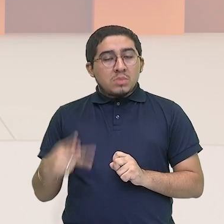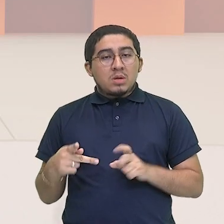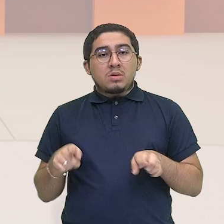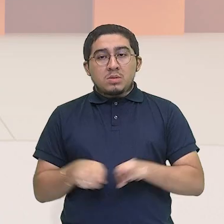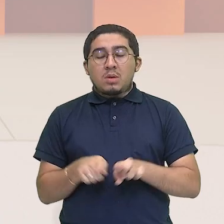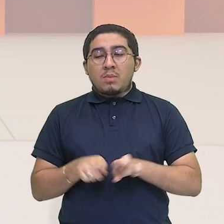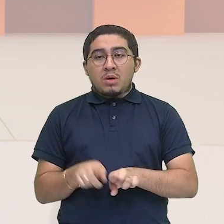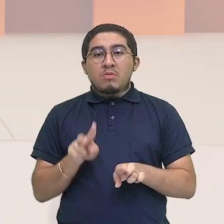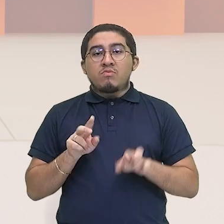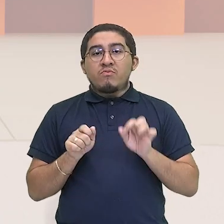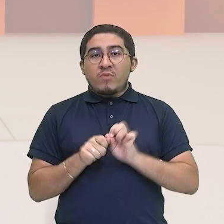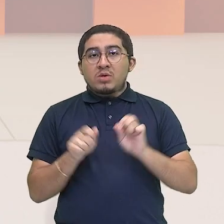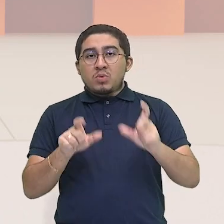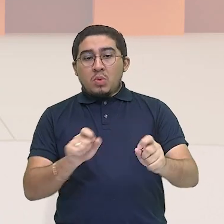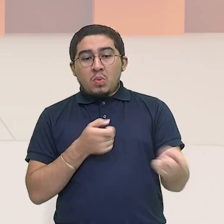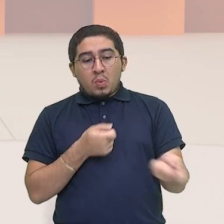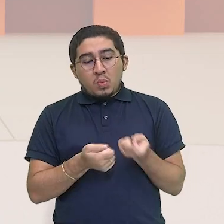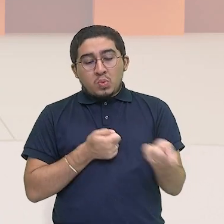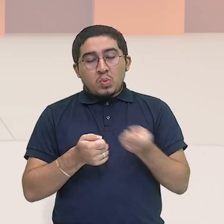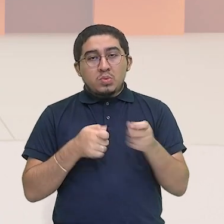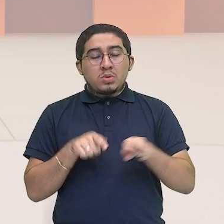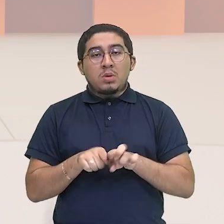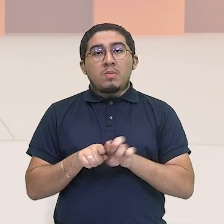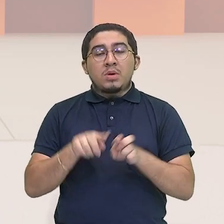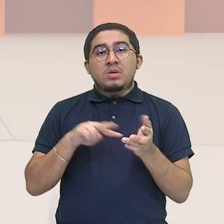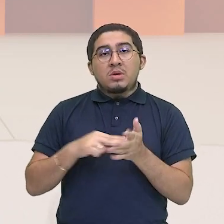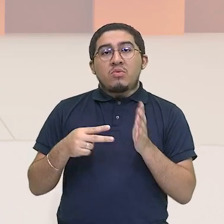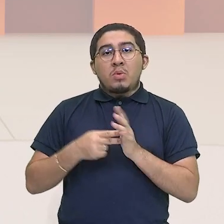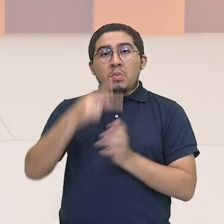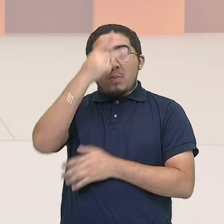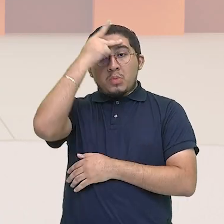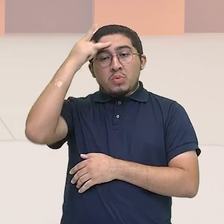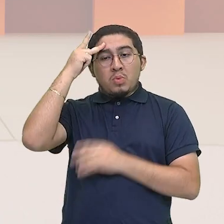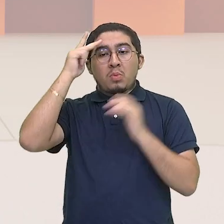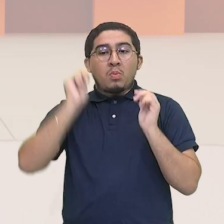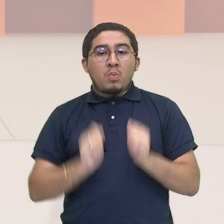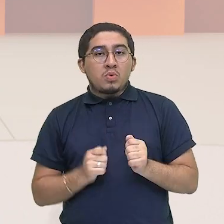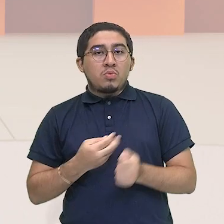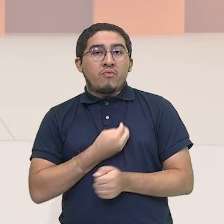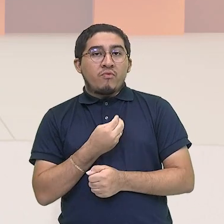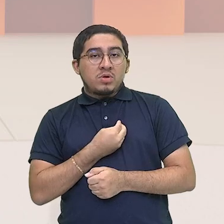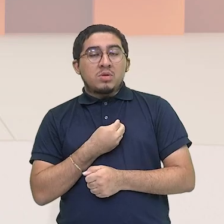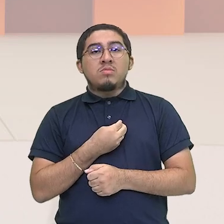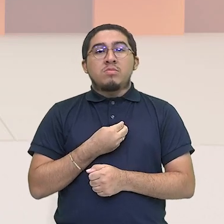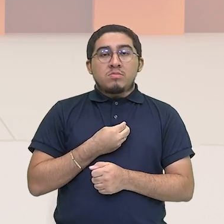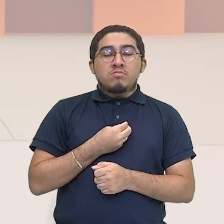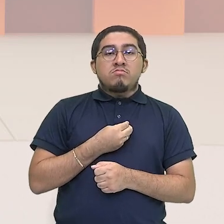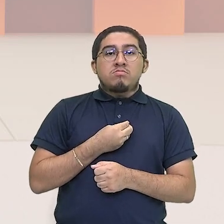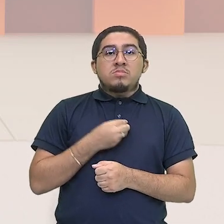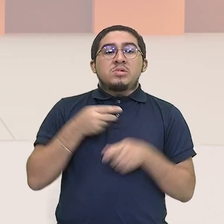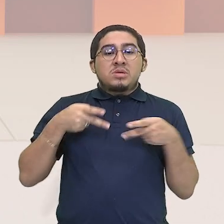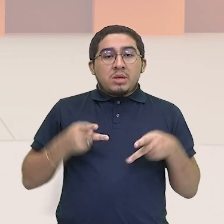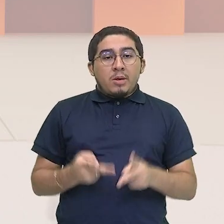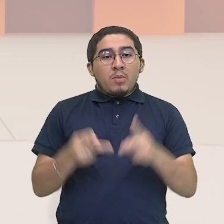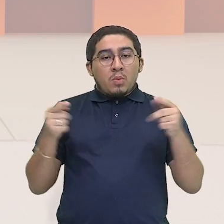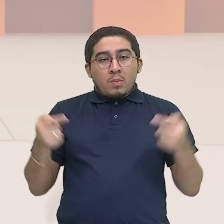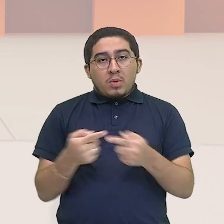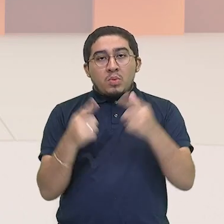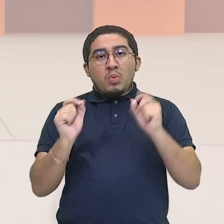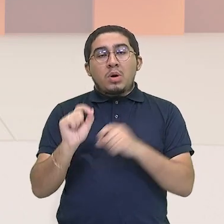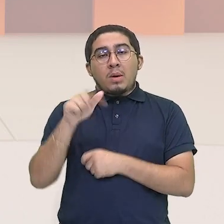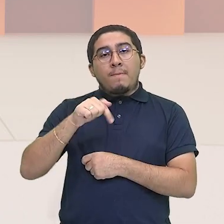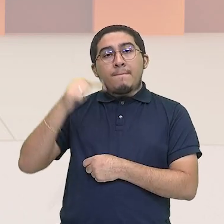então, fazer esse controle para que as pessoas possam viver de acordo com aquilo que é determinado, que é